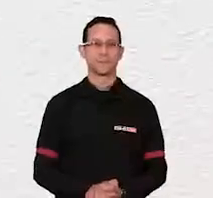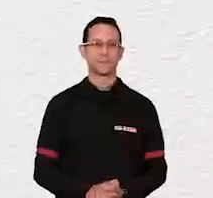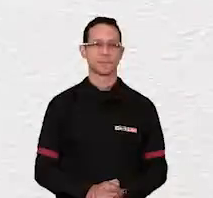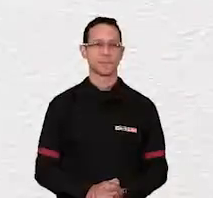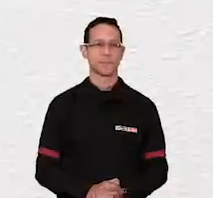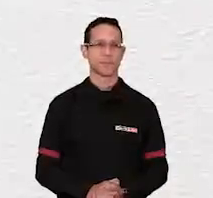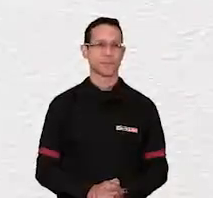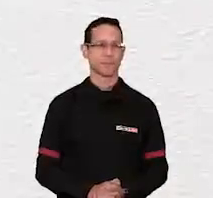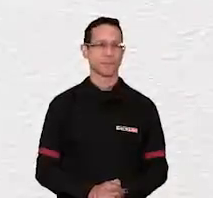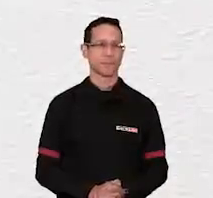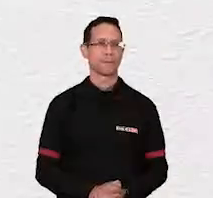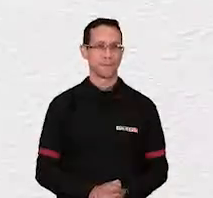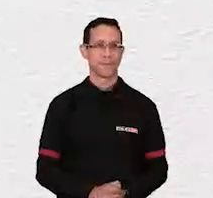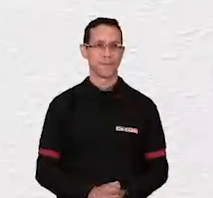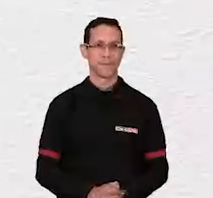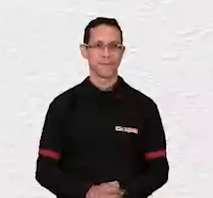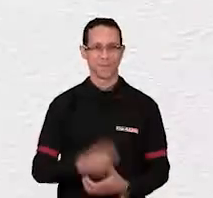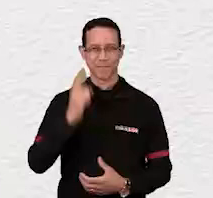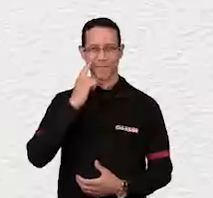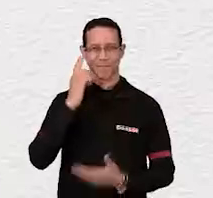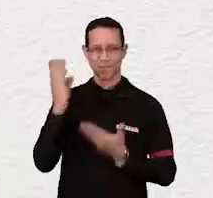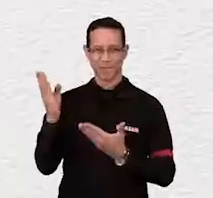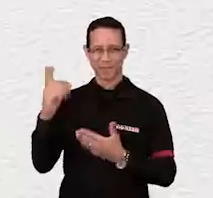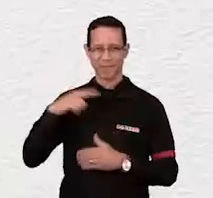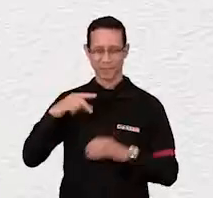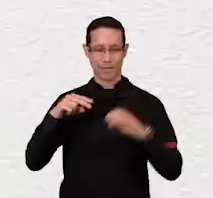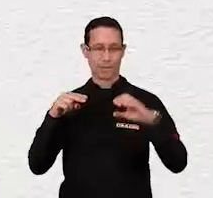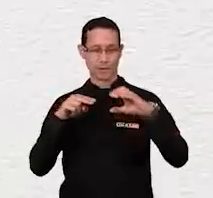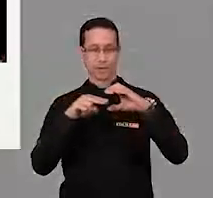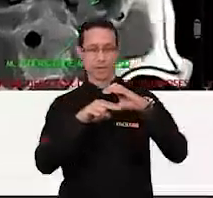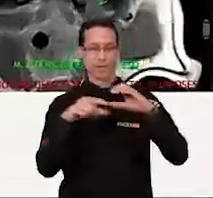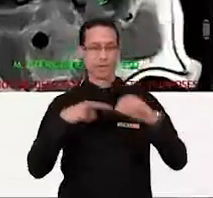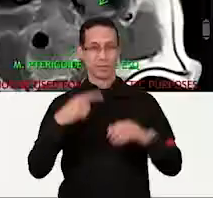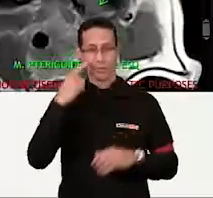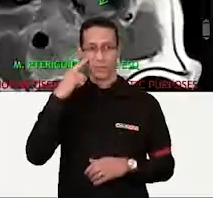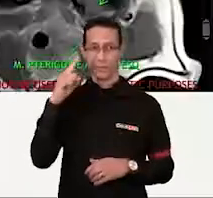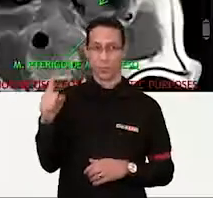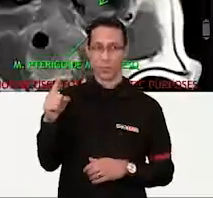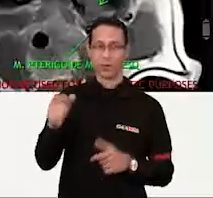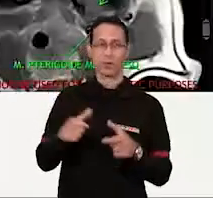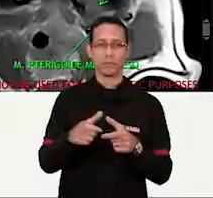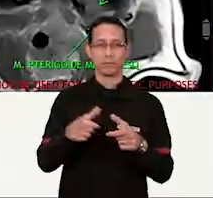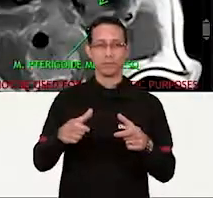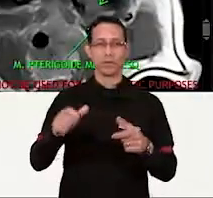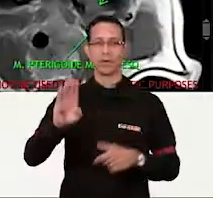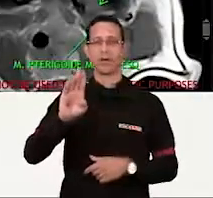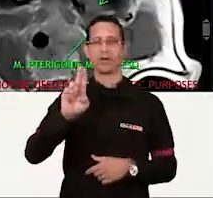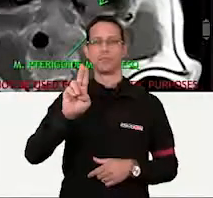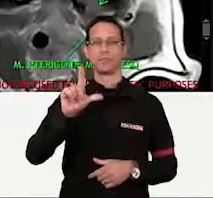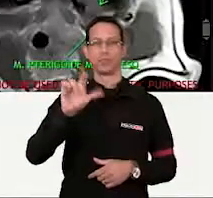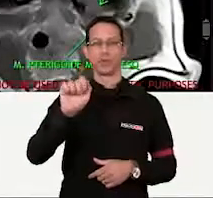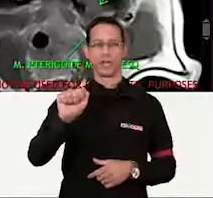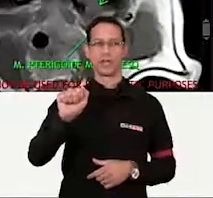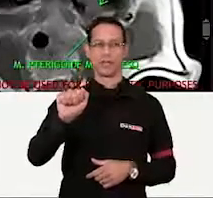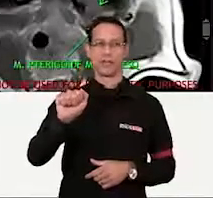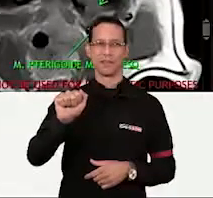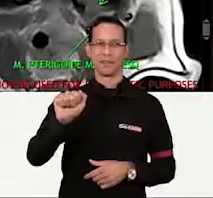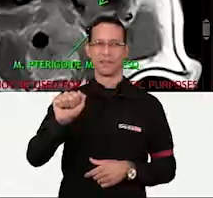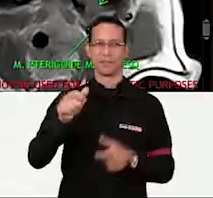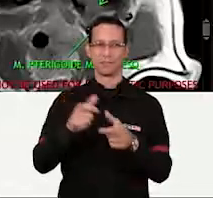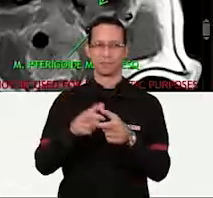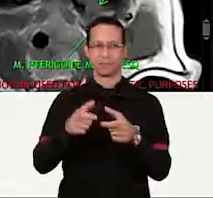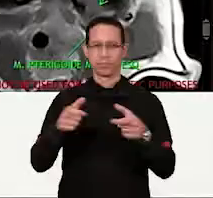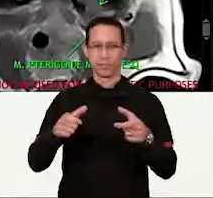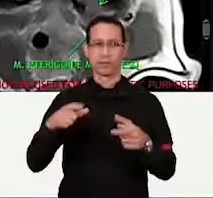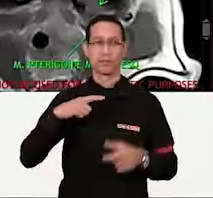Aqui, ó, veja que, apesar de ser uma ressonância, consegue-se ver a expansão da bula, né? E uma